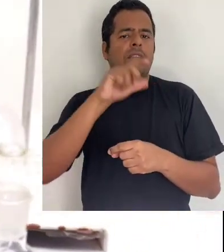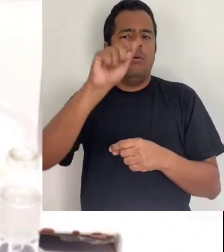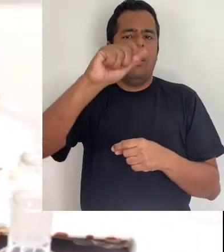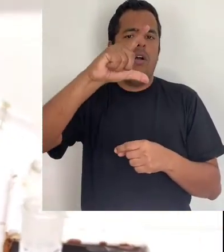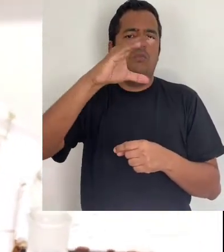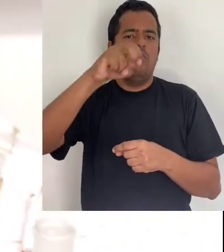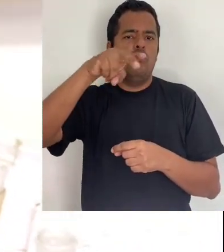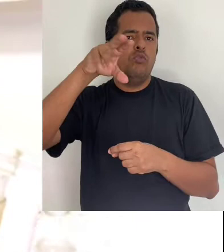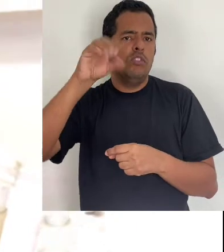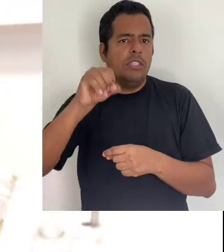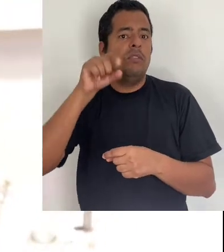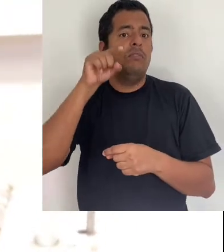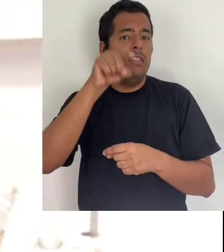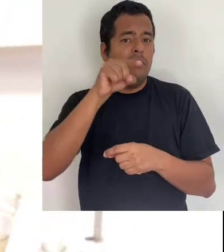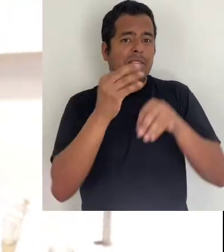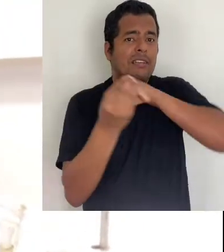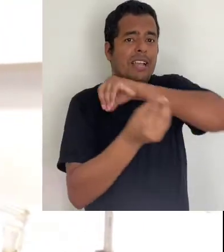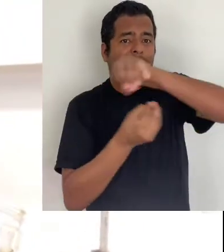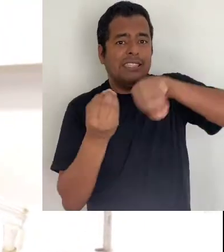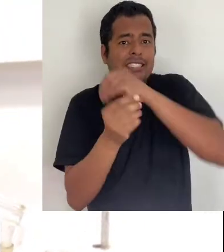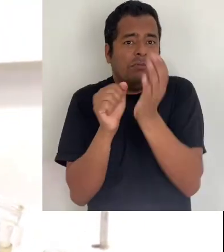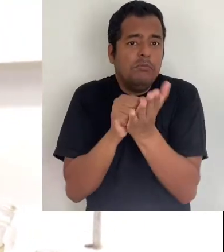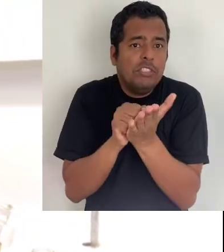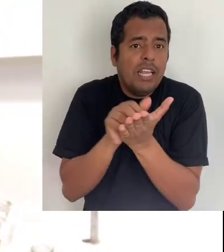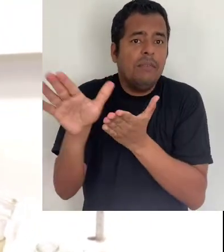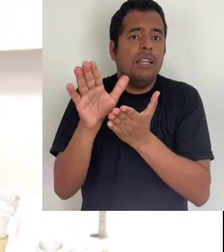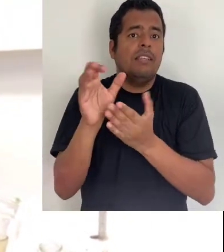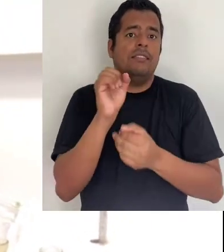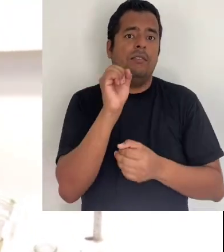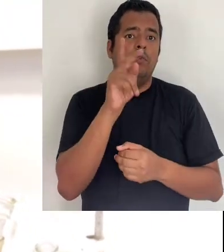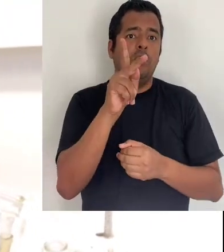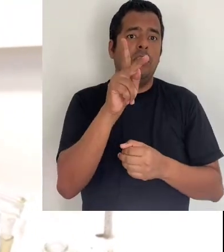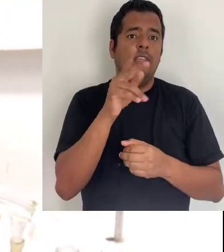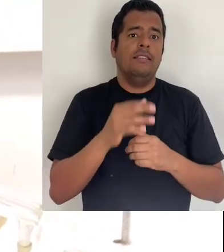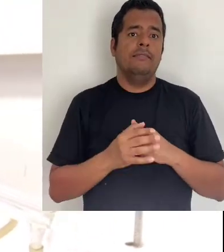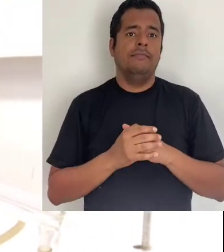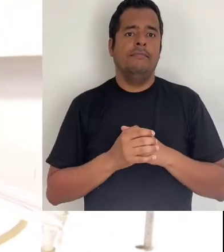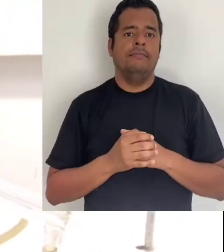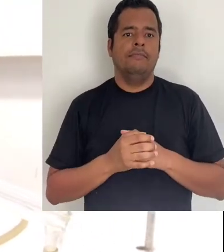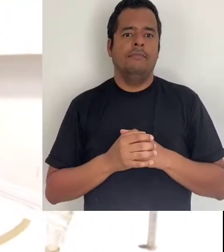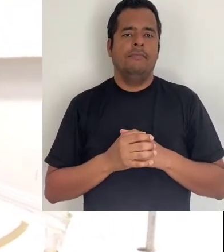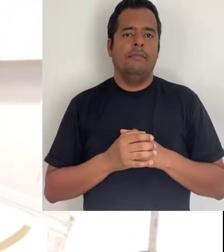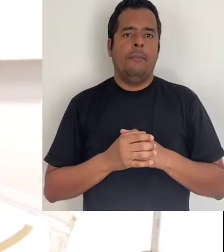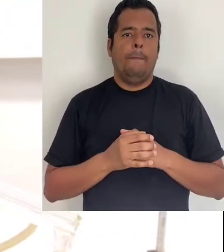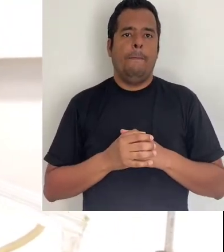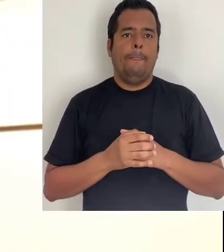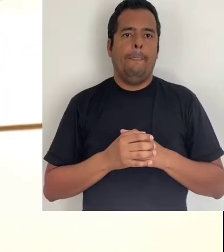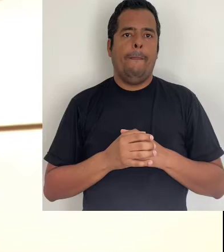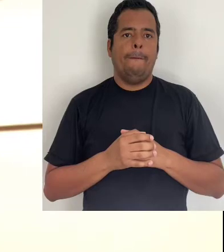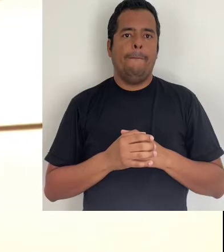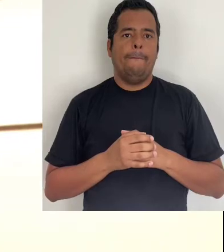esse processo, ok? Então, essa reação a gente chama de reação de eliminação, ok?